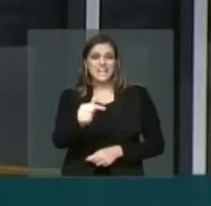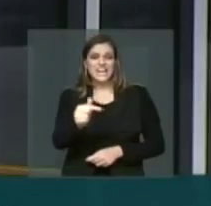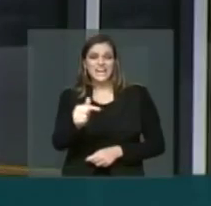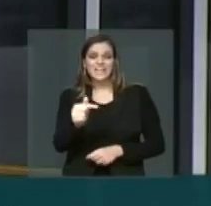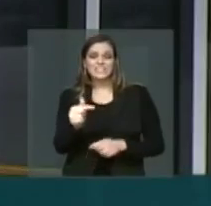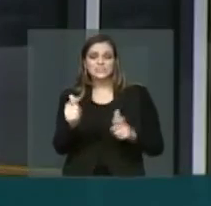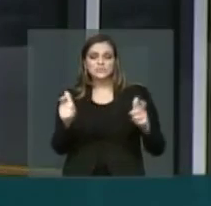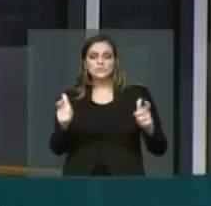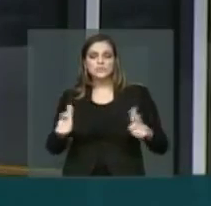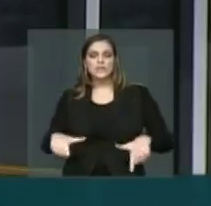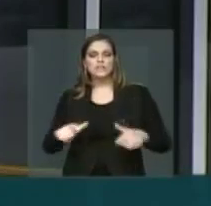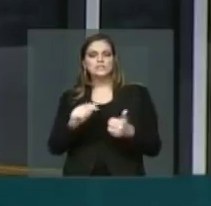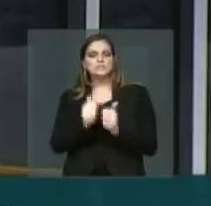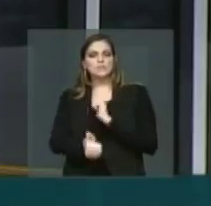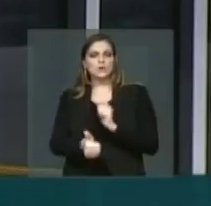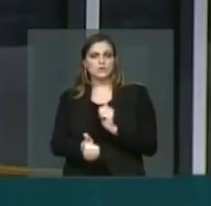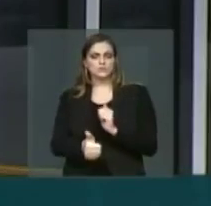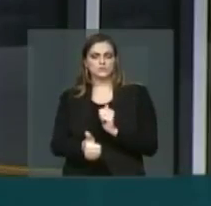ginásios de 2...